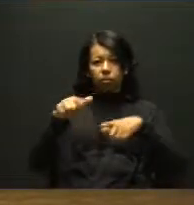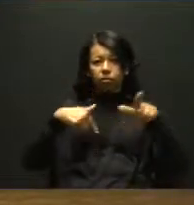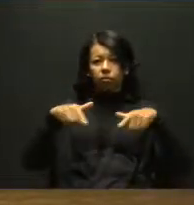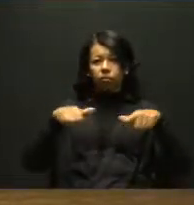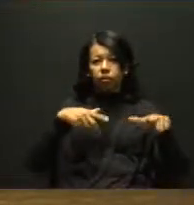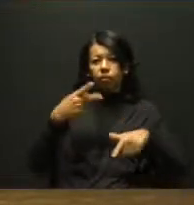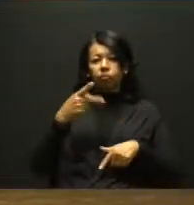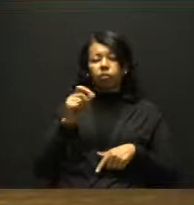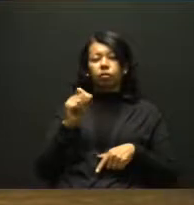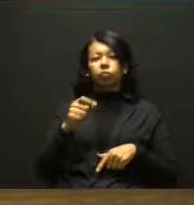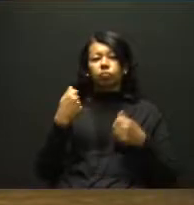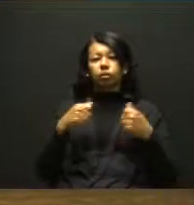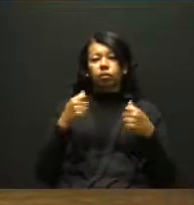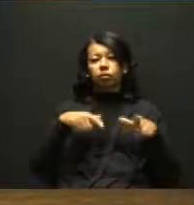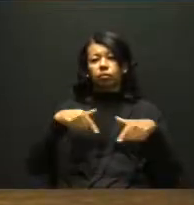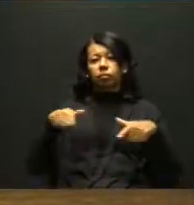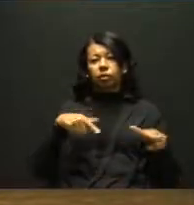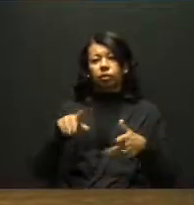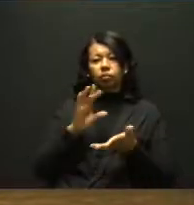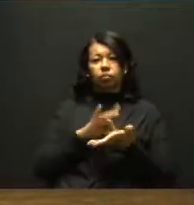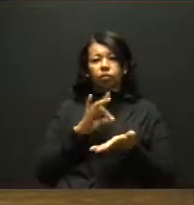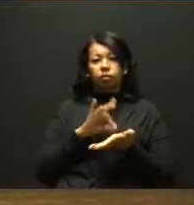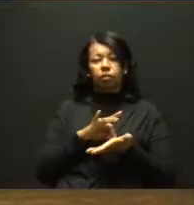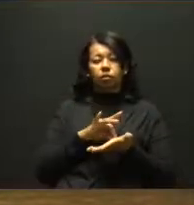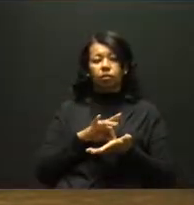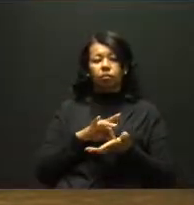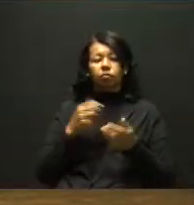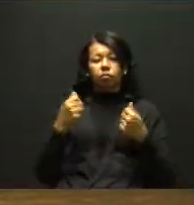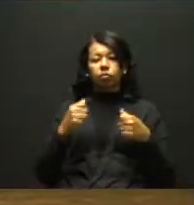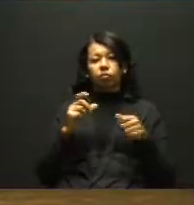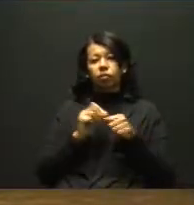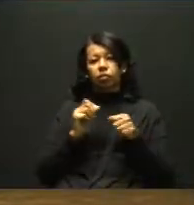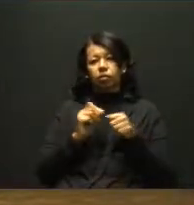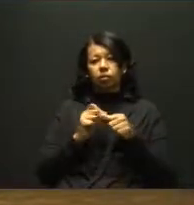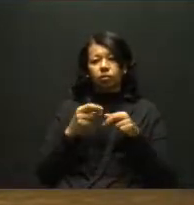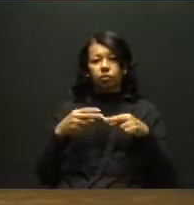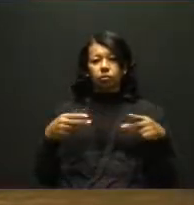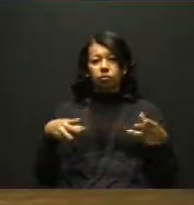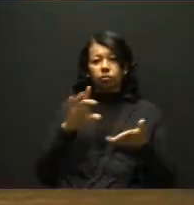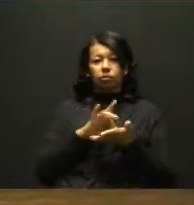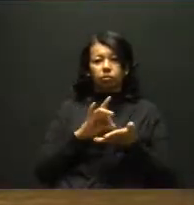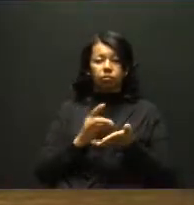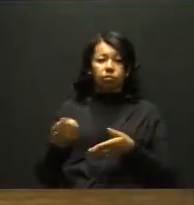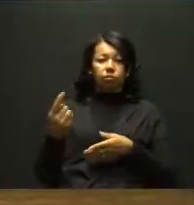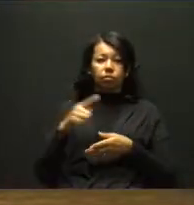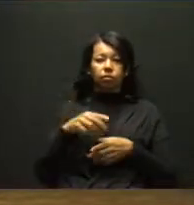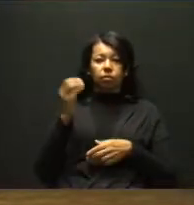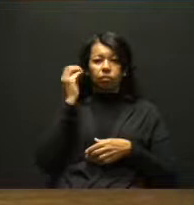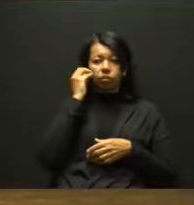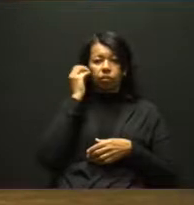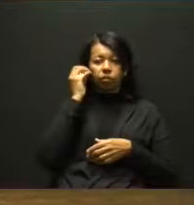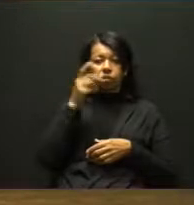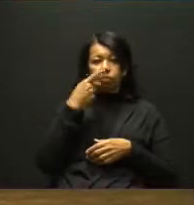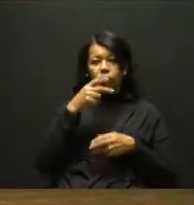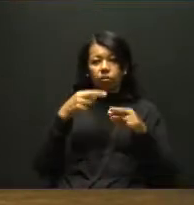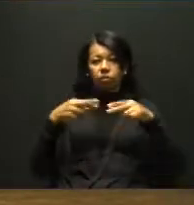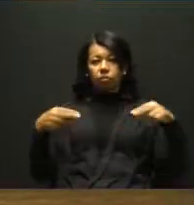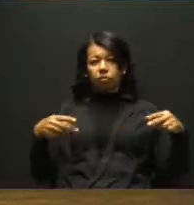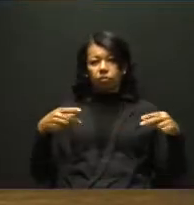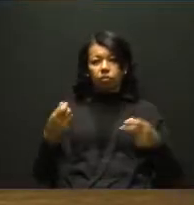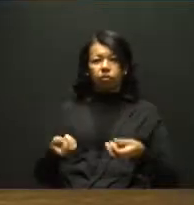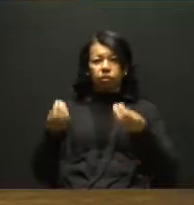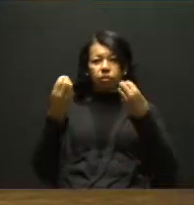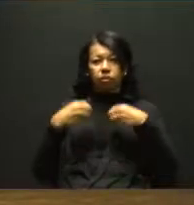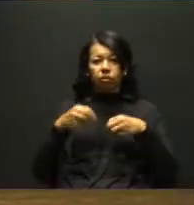não precisam trabalhar com seriedade precisamos fazer um negócio um assunto muito sério aqui é tentar tratar assuntos que vai